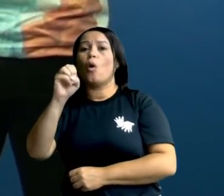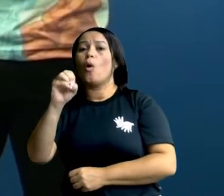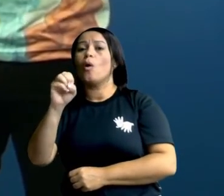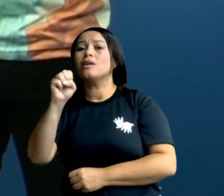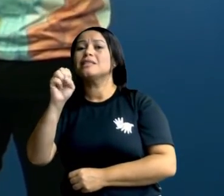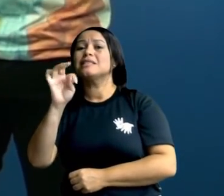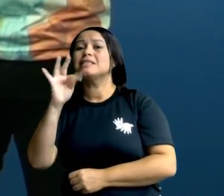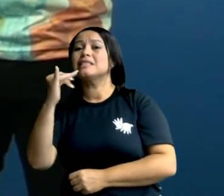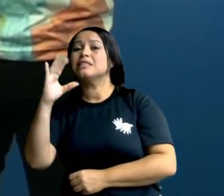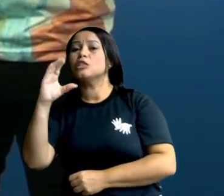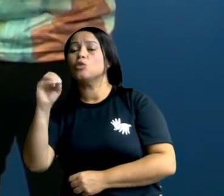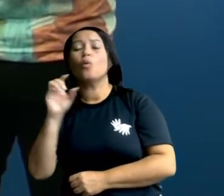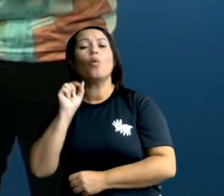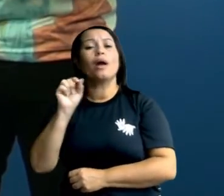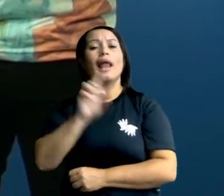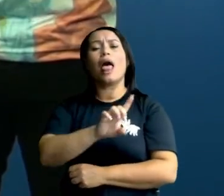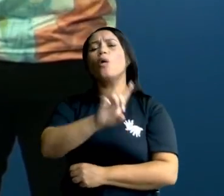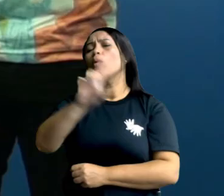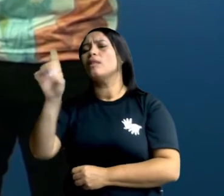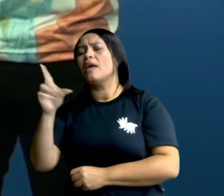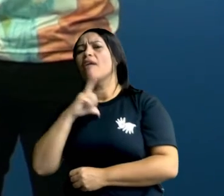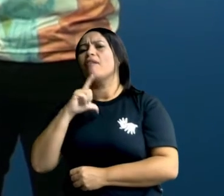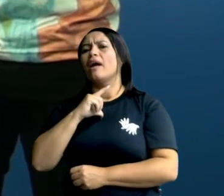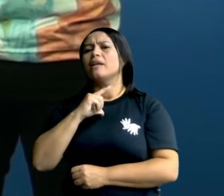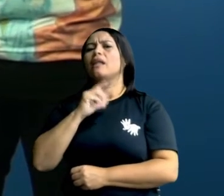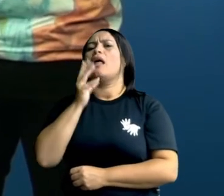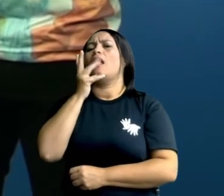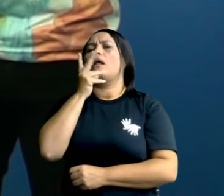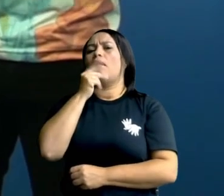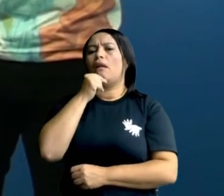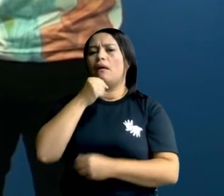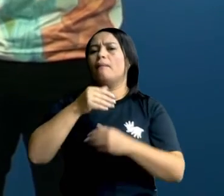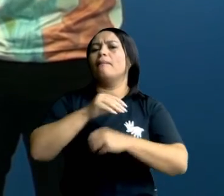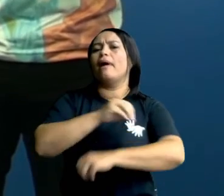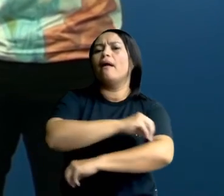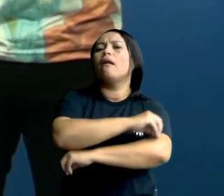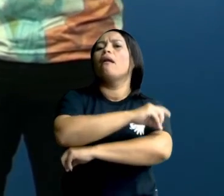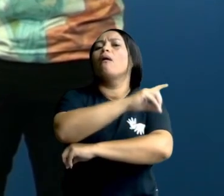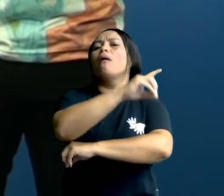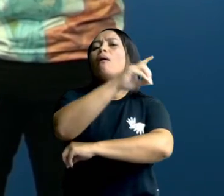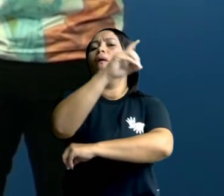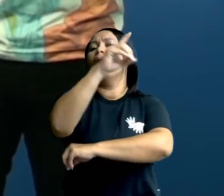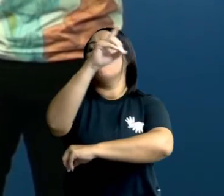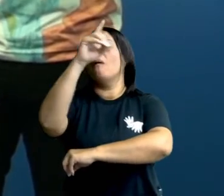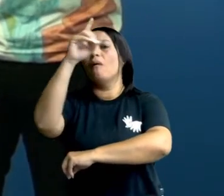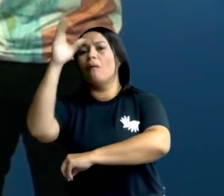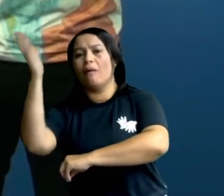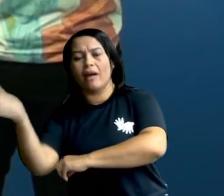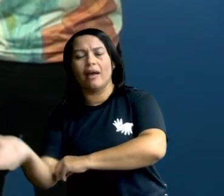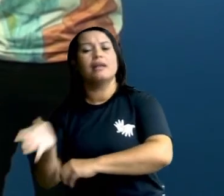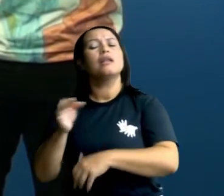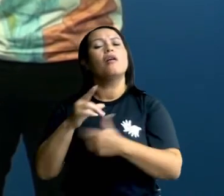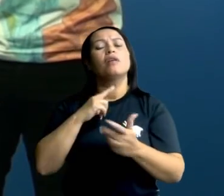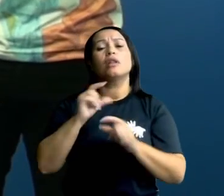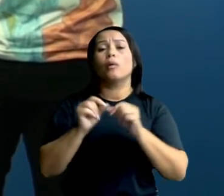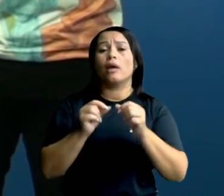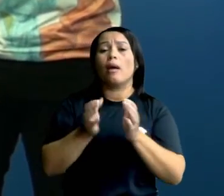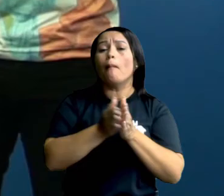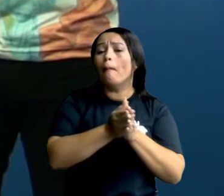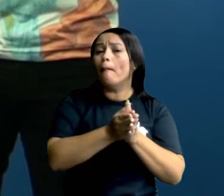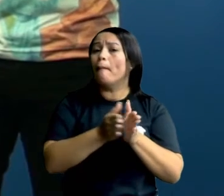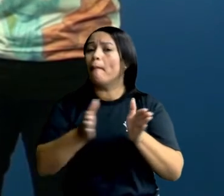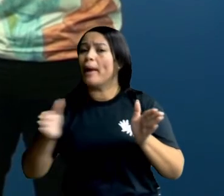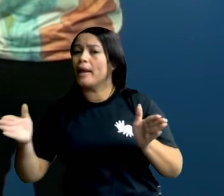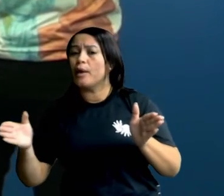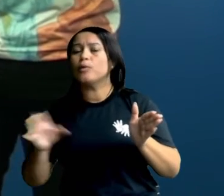dizer que o dia lá vai ter uma duração maior, ou seja, vai ser mais longo, tá? Então, solstícios implica dizer que você vai ter períodos